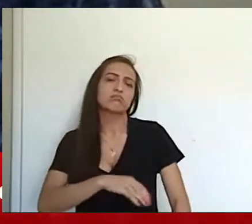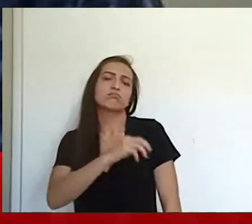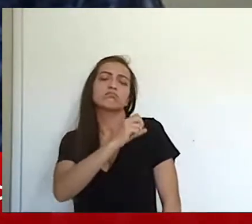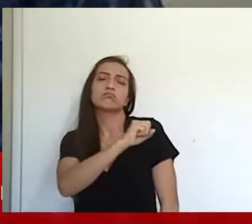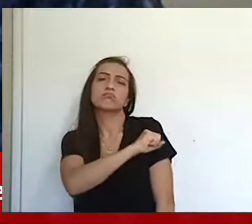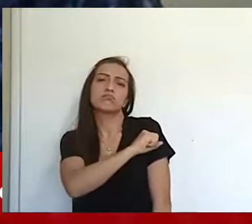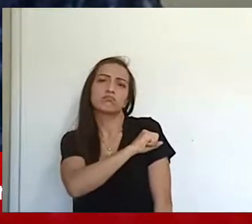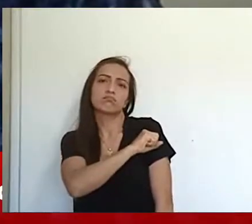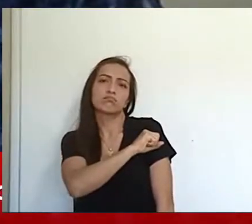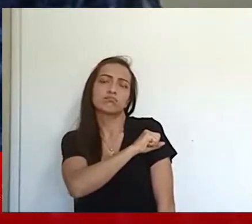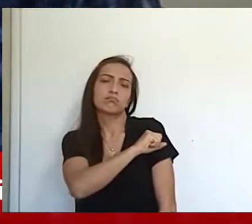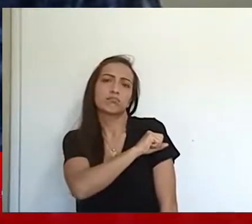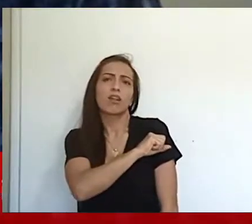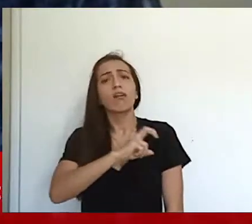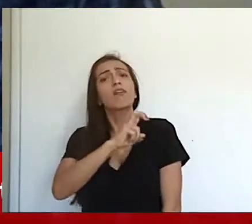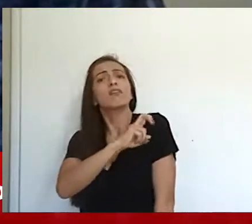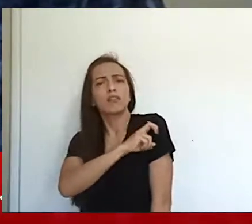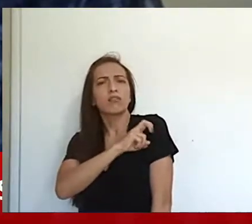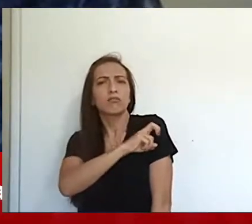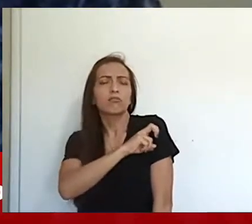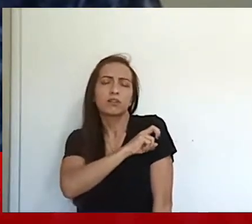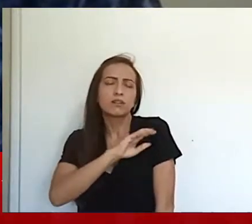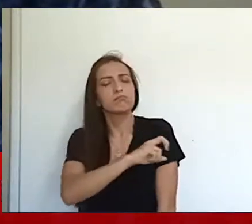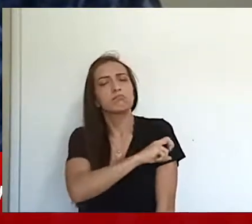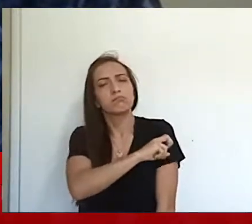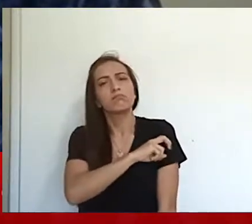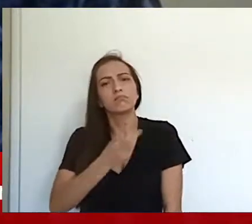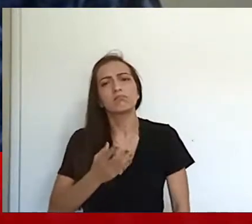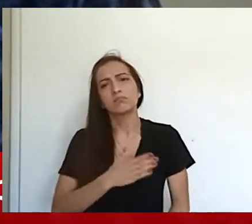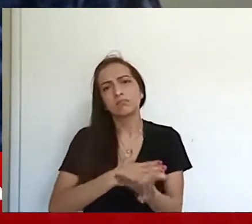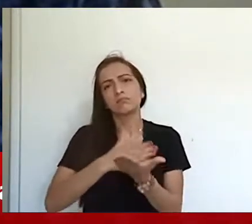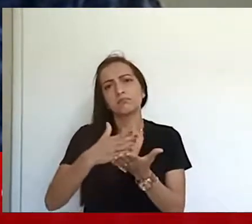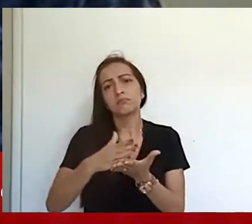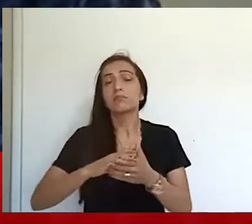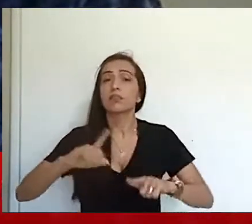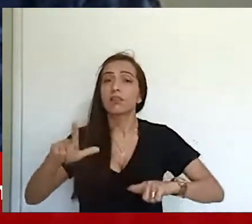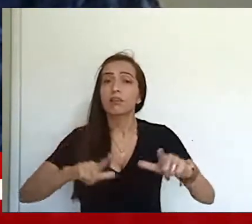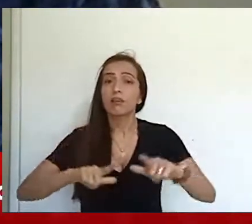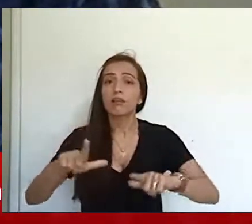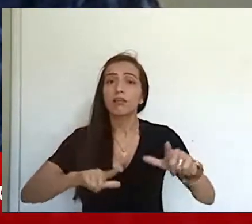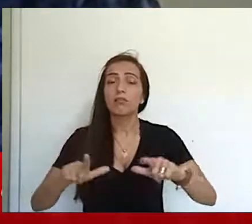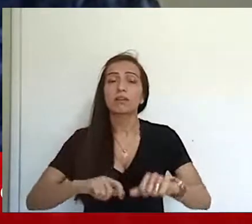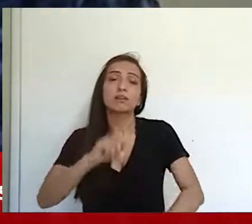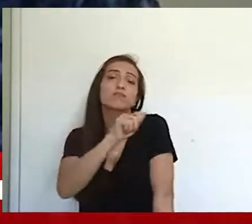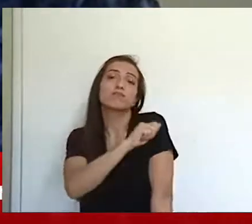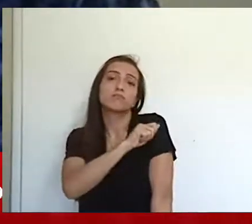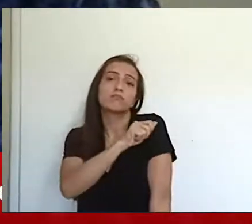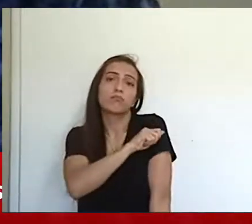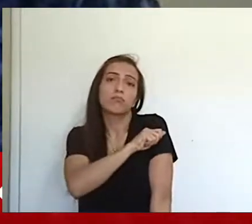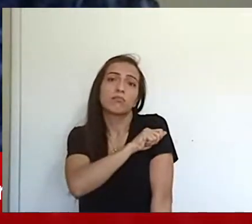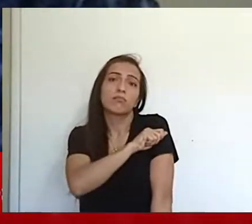5º ano dos anos iniciais, né? Nós trabalhamos com alunos do assentamento da